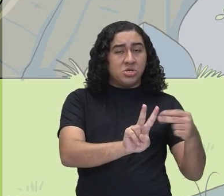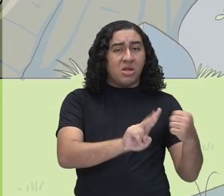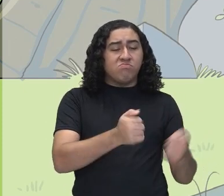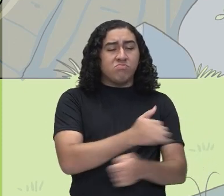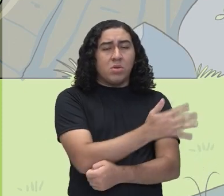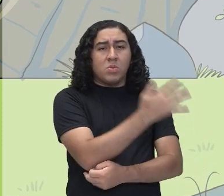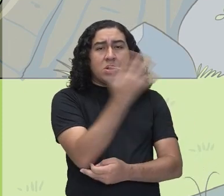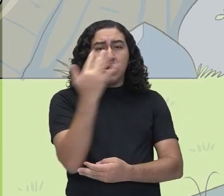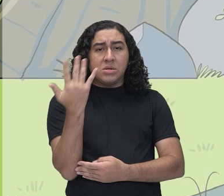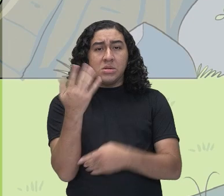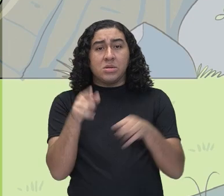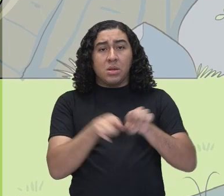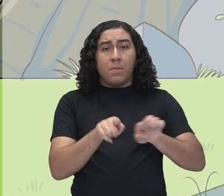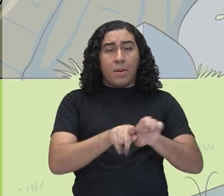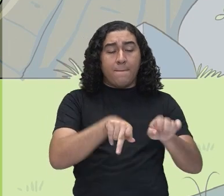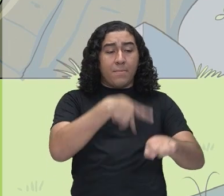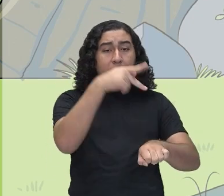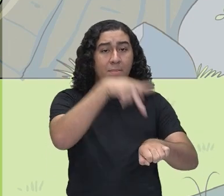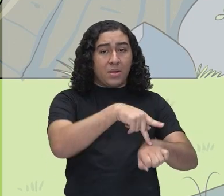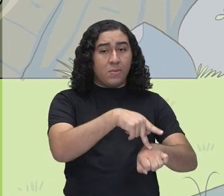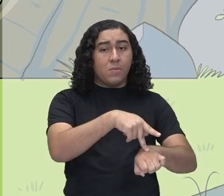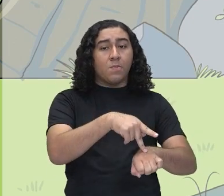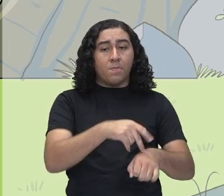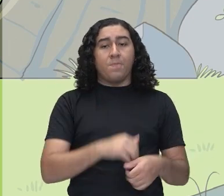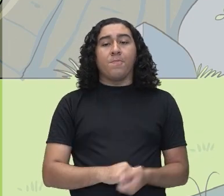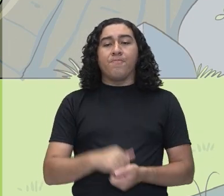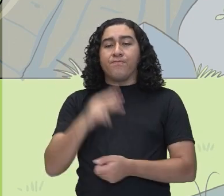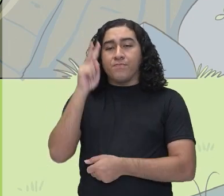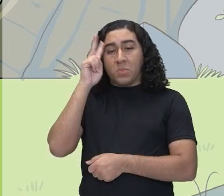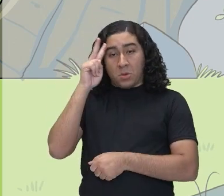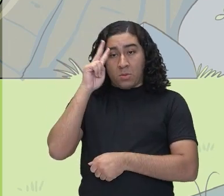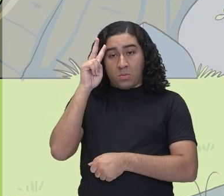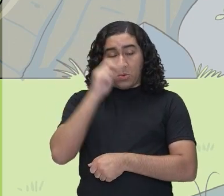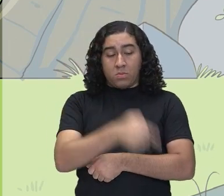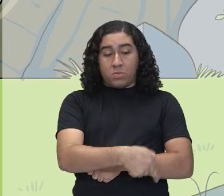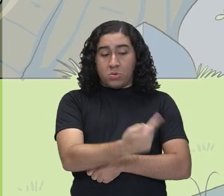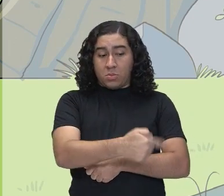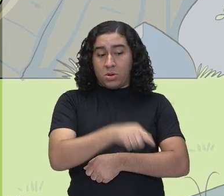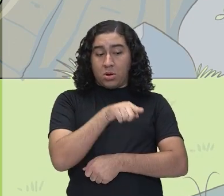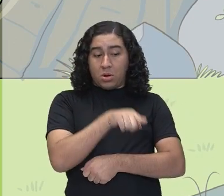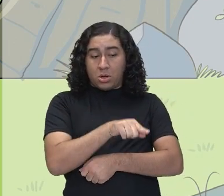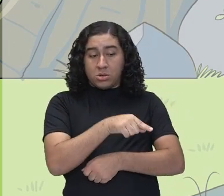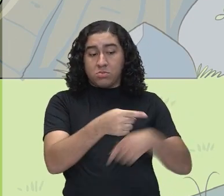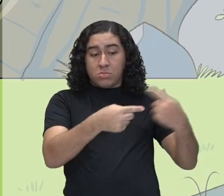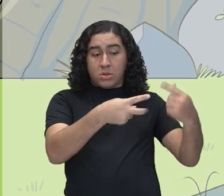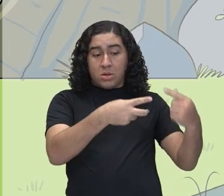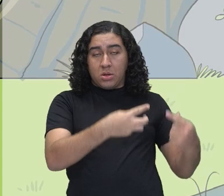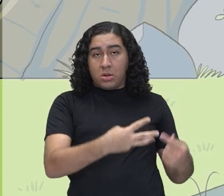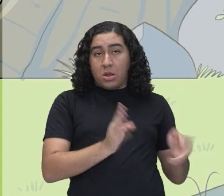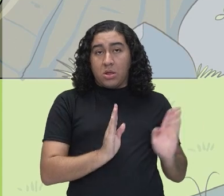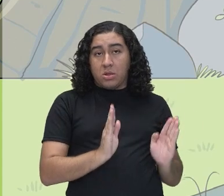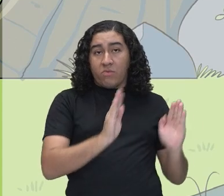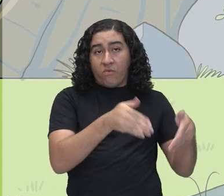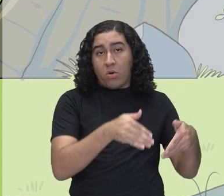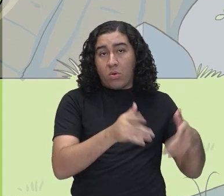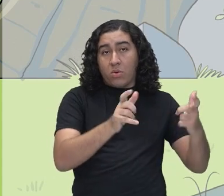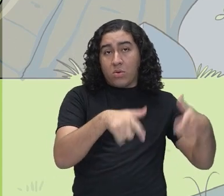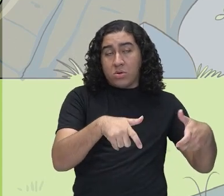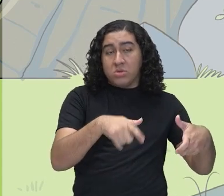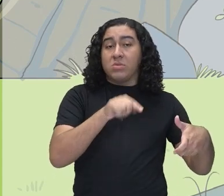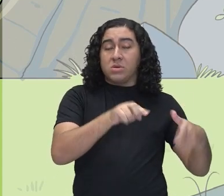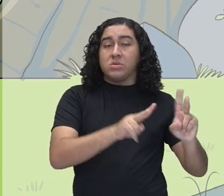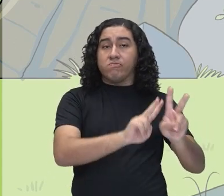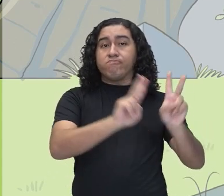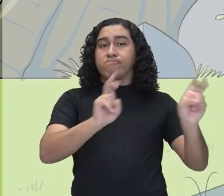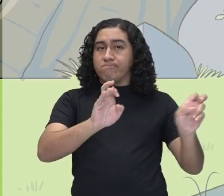e sobre a pátria. Então, não esqueça que essa primeira geração, os trabalhos estão voltados para essas